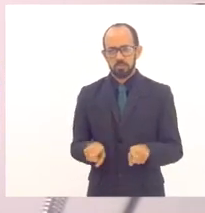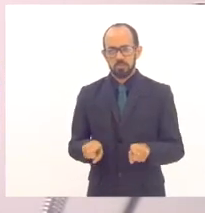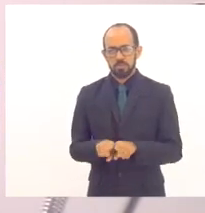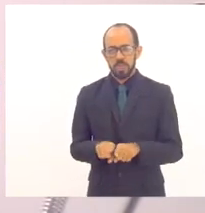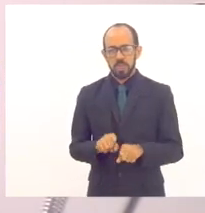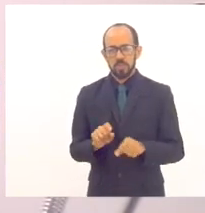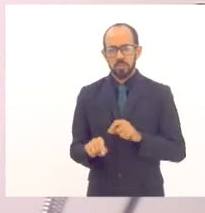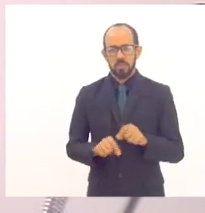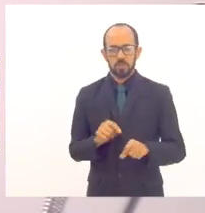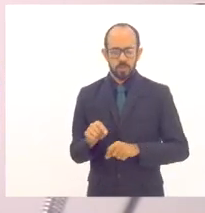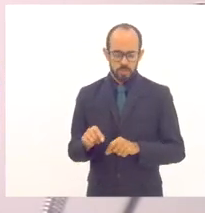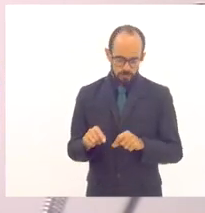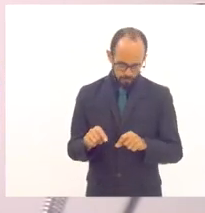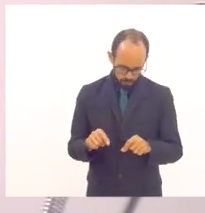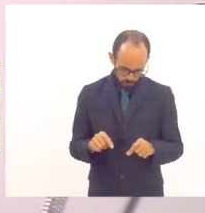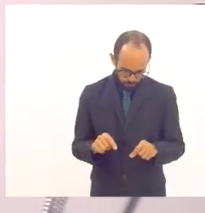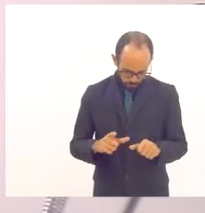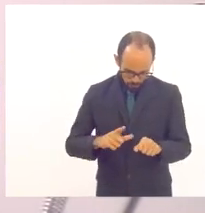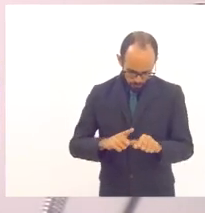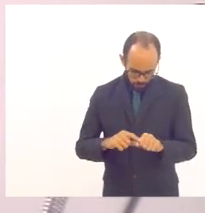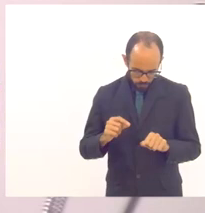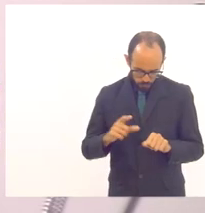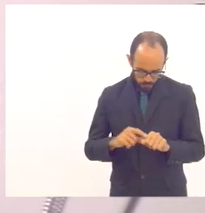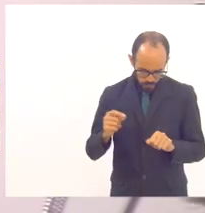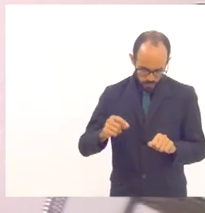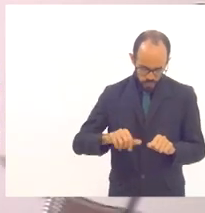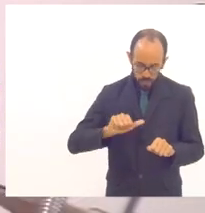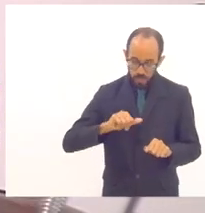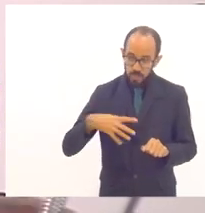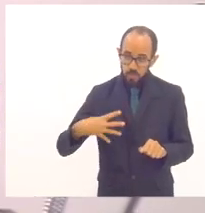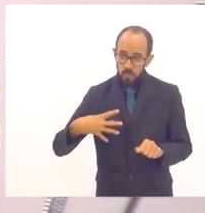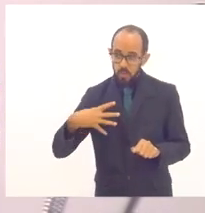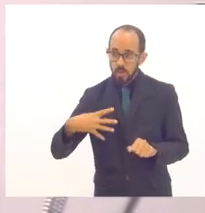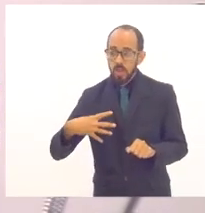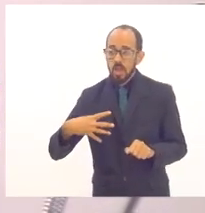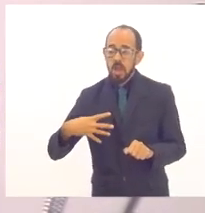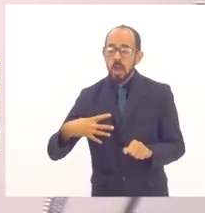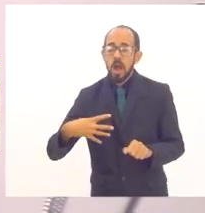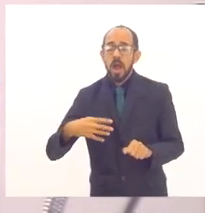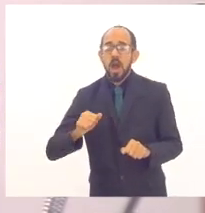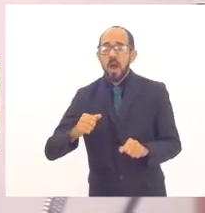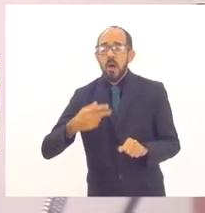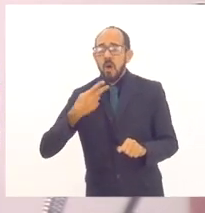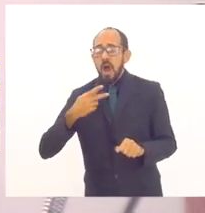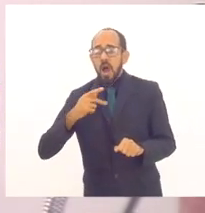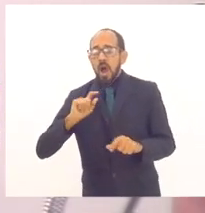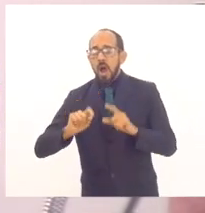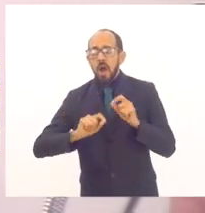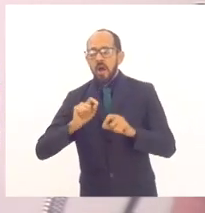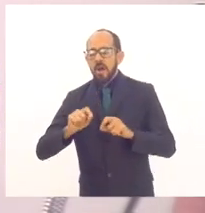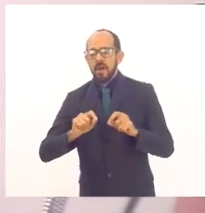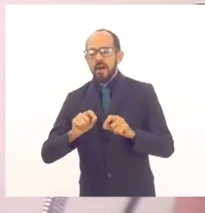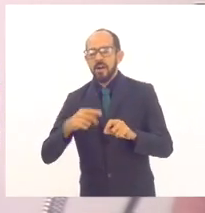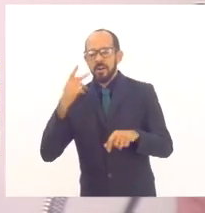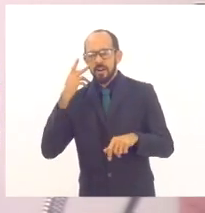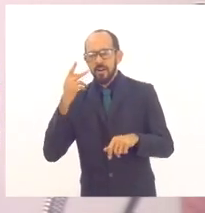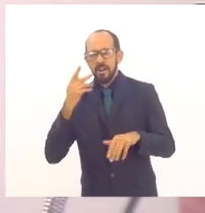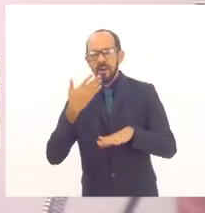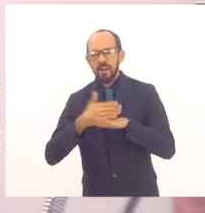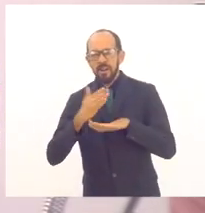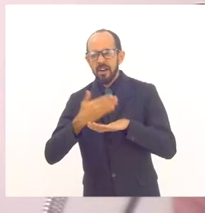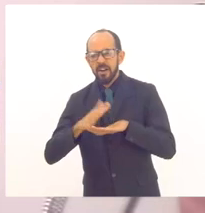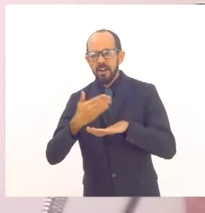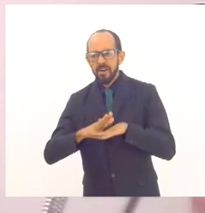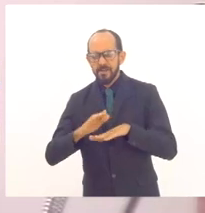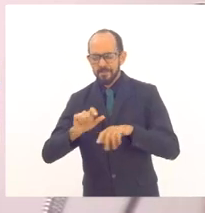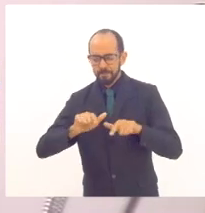é aqui no artigo 14, né, da anterior, e a nova redação no artigo 6º, que diz: para o exercício da